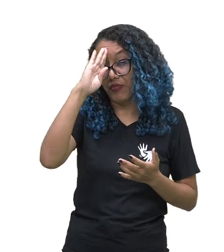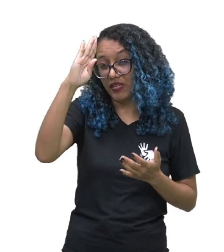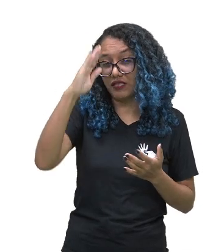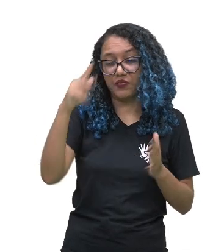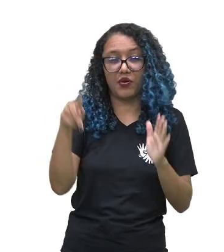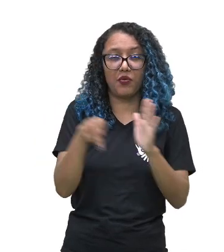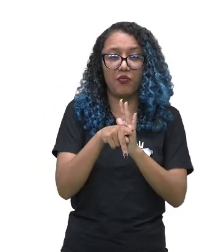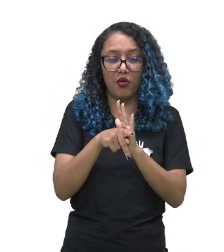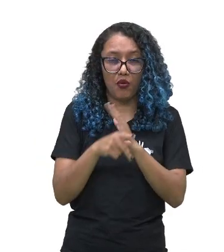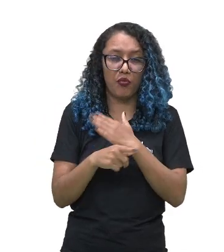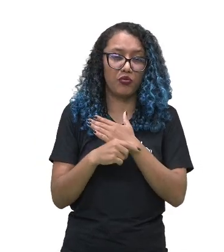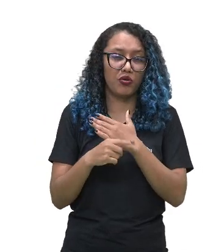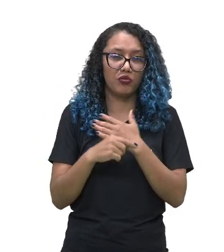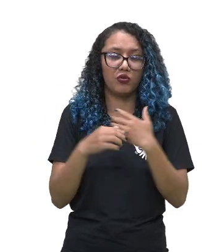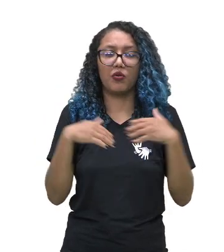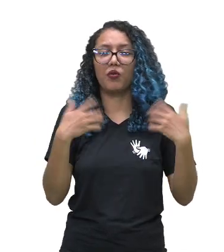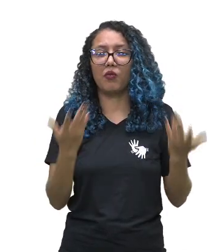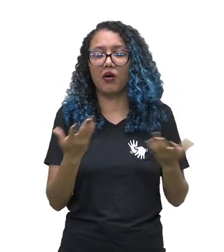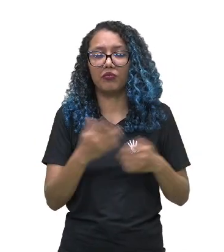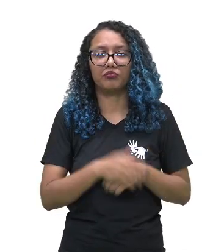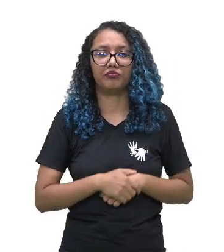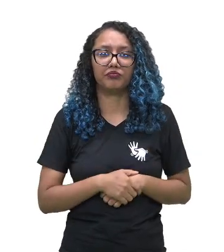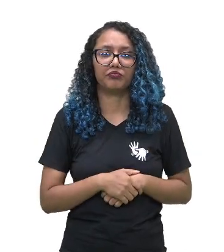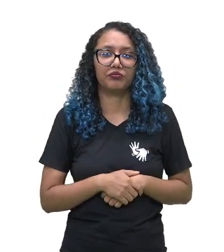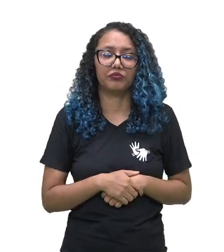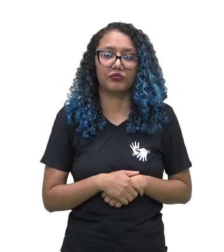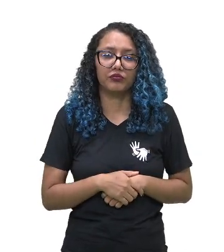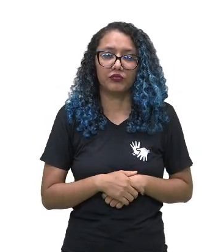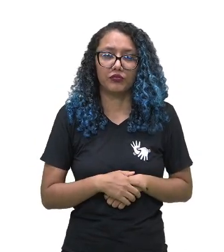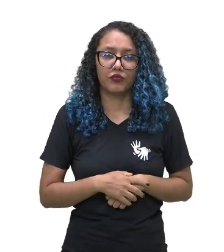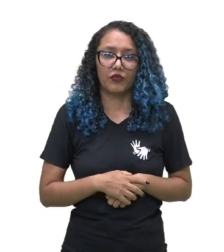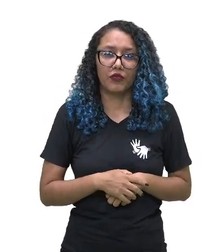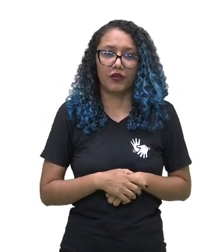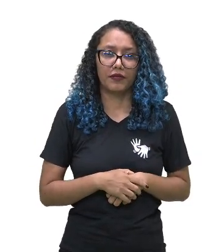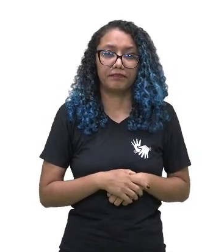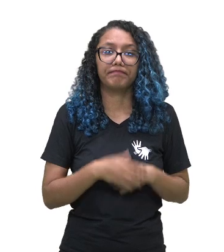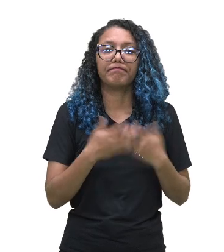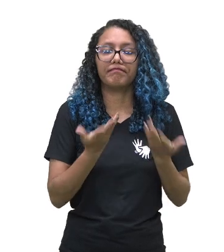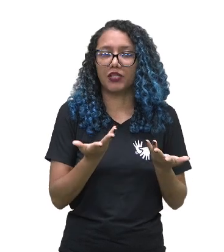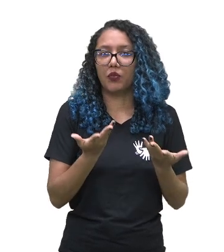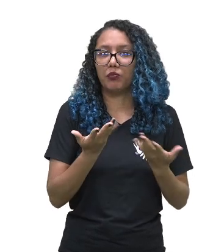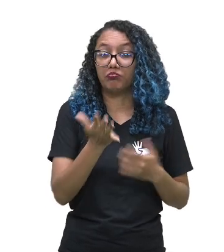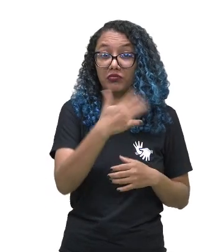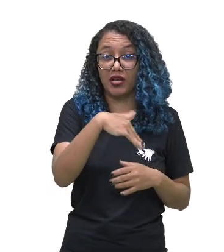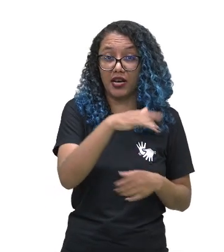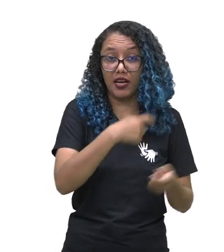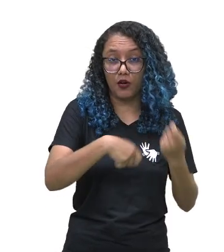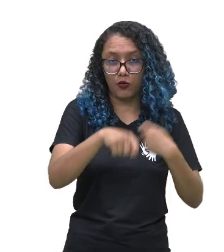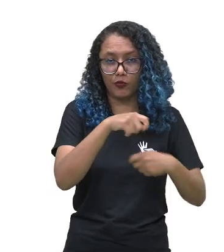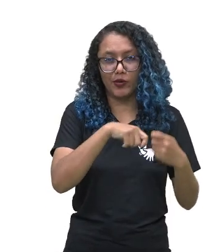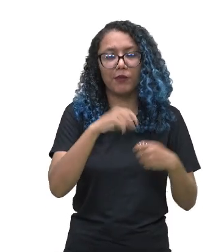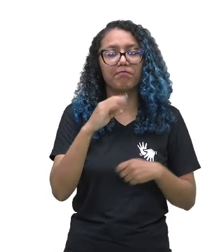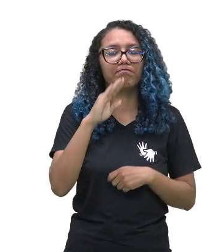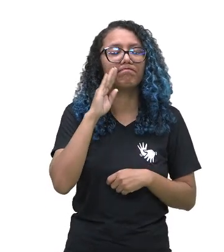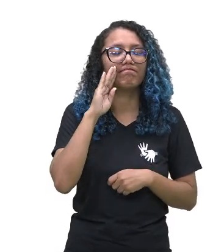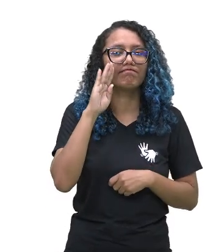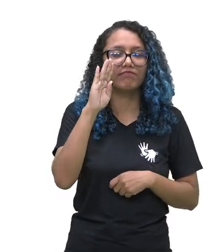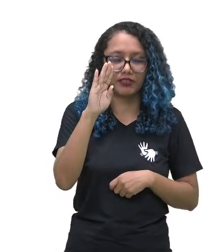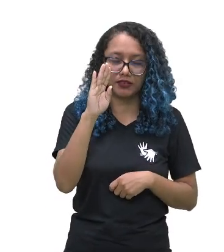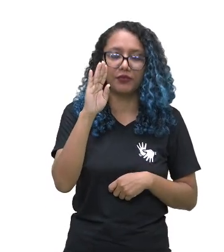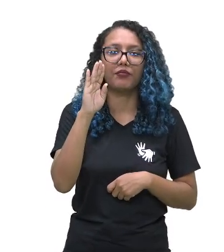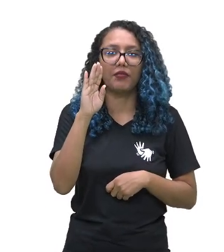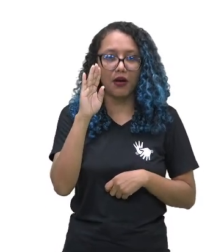isso para o nosso país? Nesse caso, a nossa economia é a principal, digamos